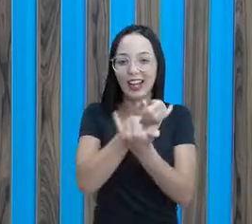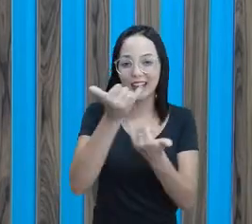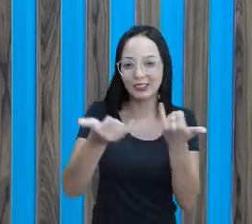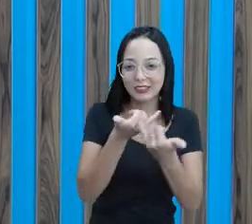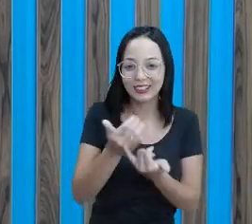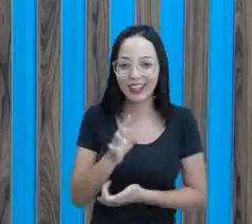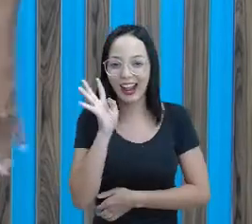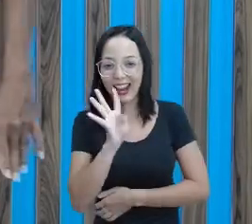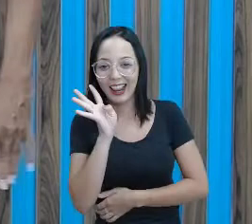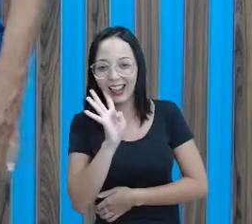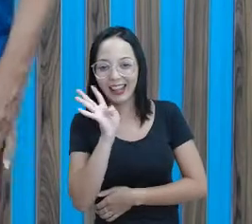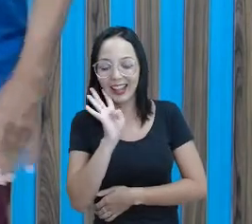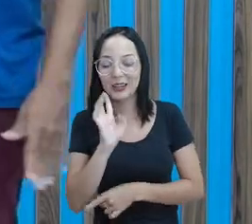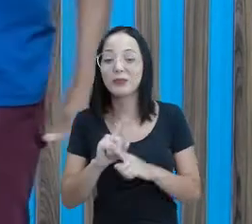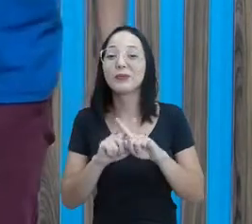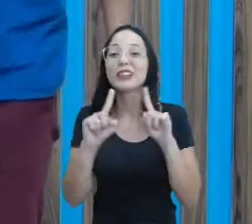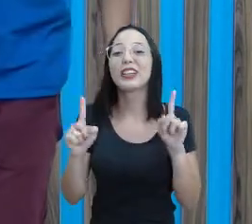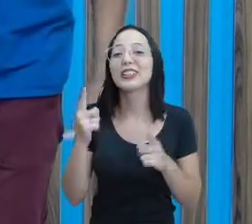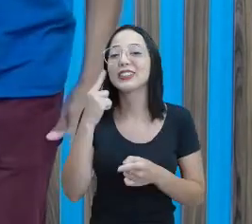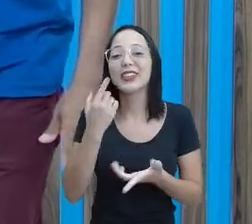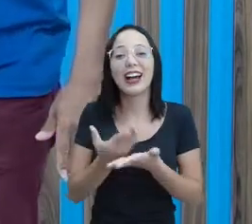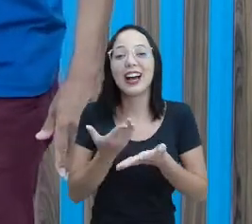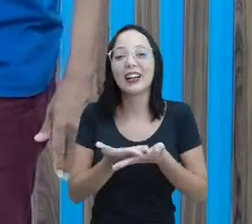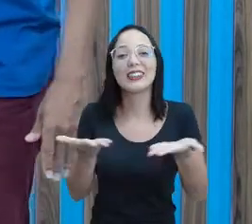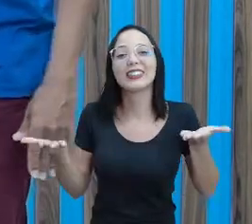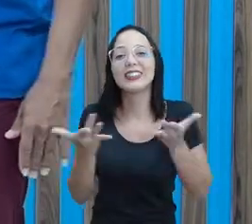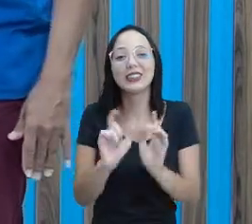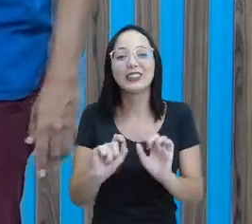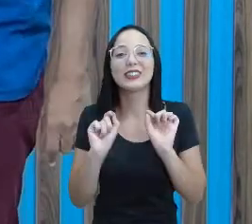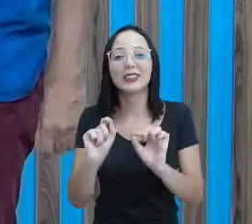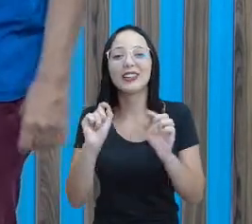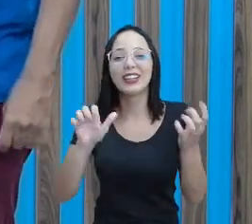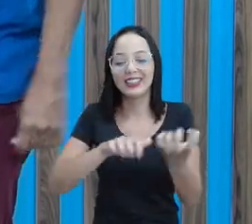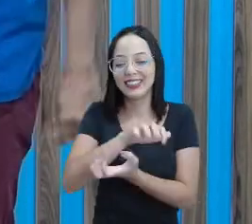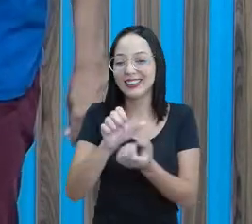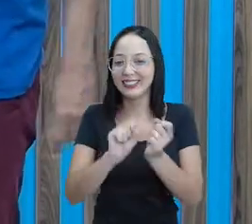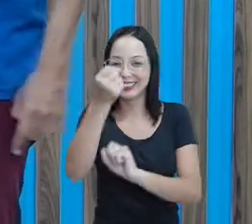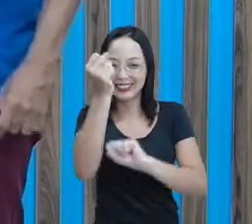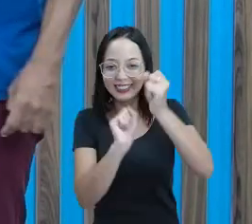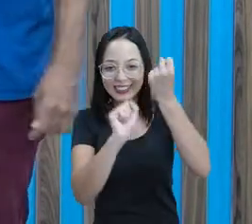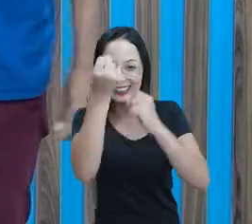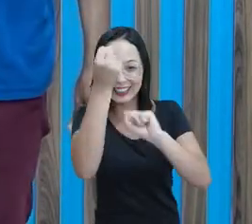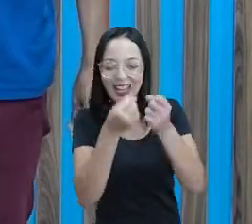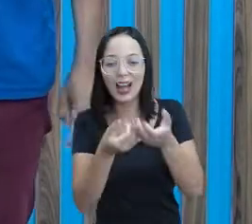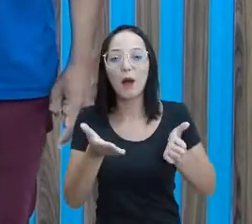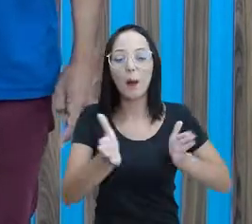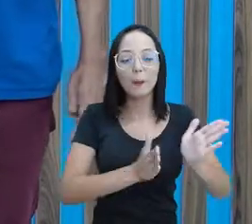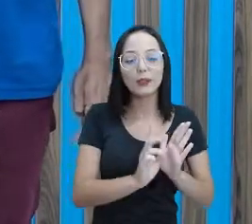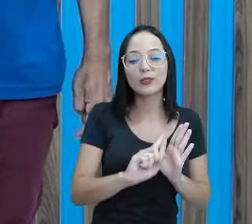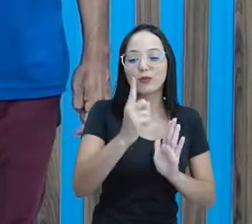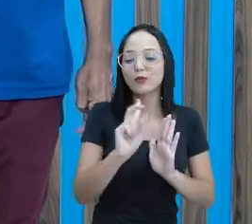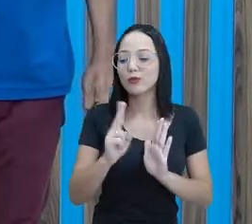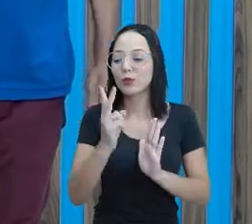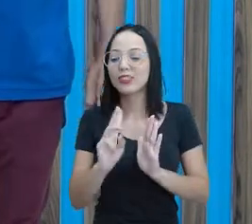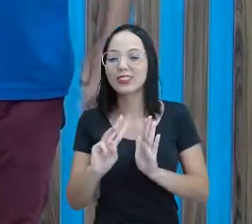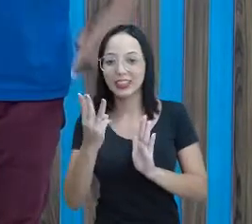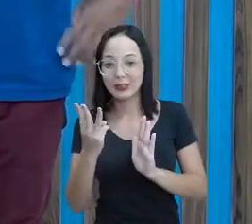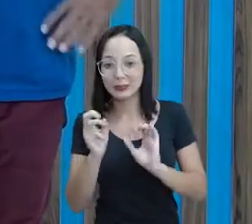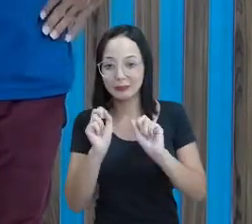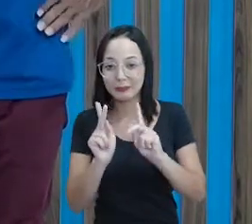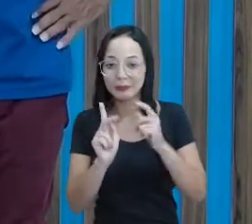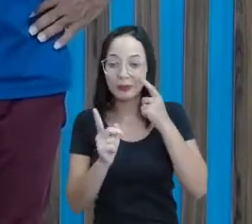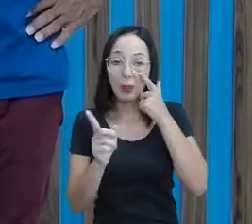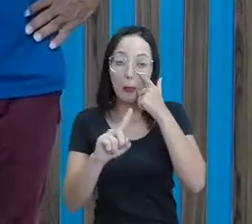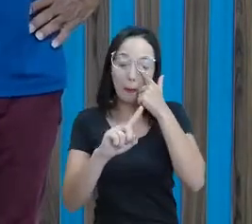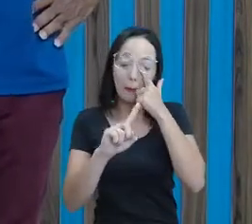bem legal. Mas, ó, a nossa aula de hoje é Revolução Industrial, fases 1, 2 e 3, tá? Mas